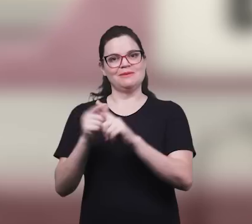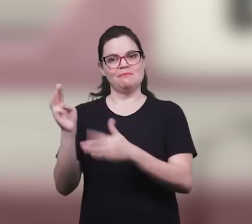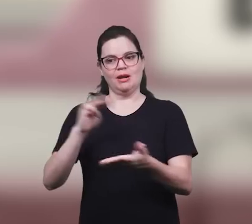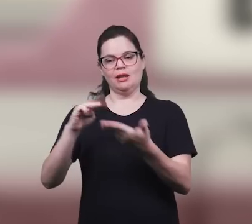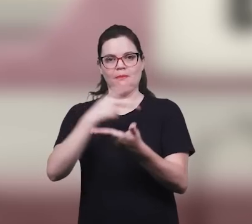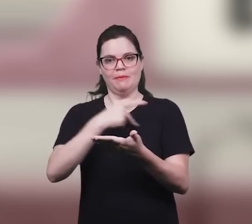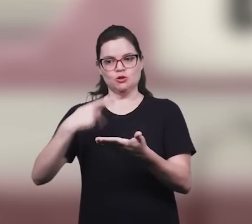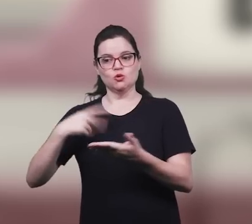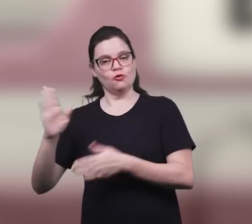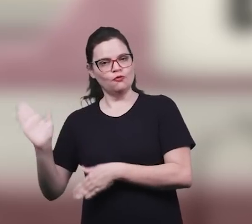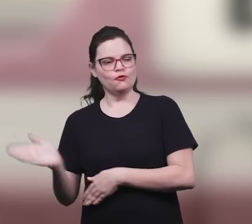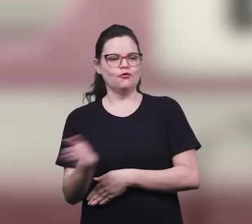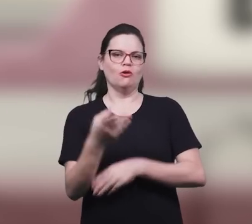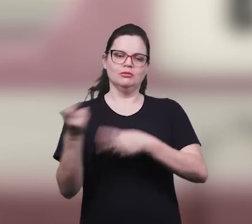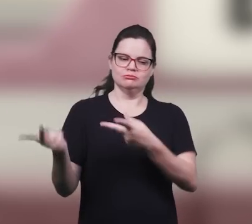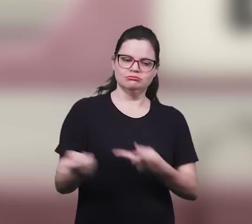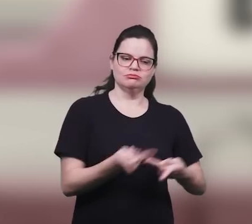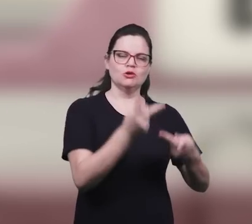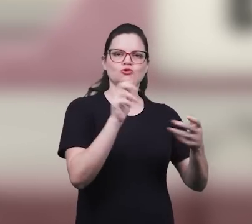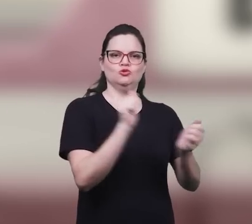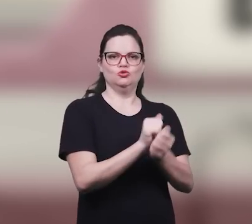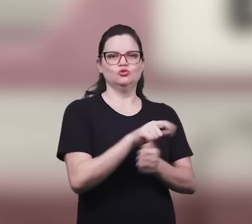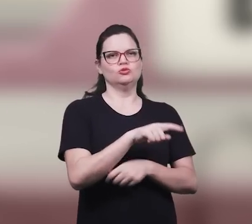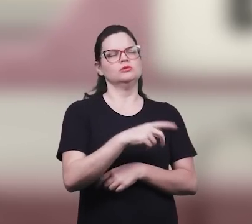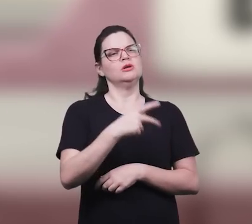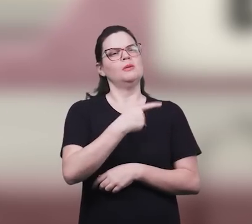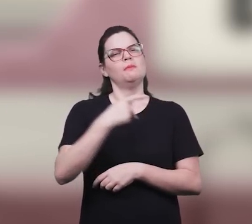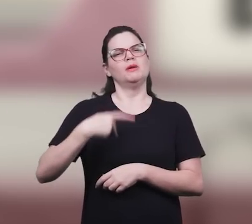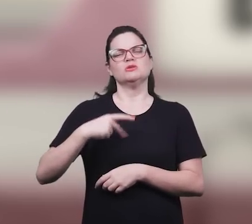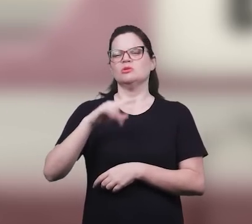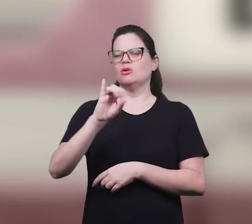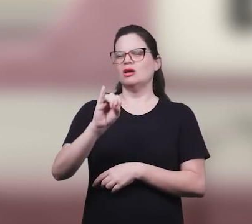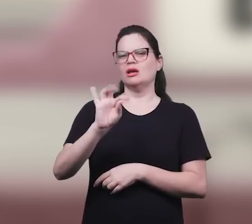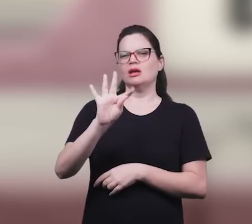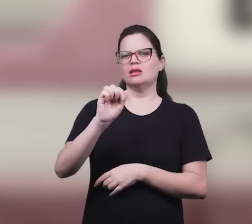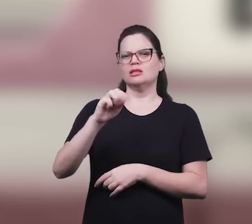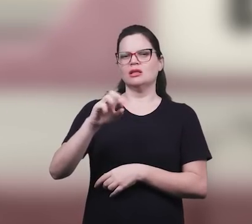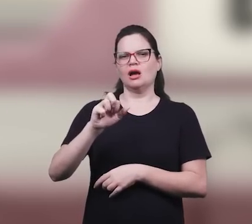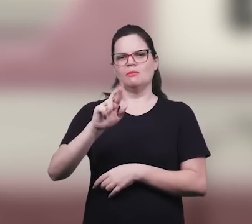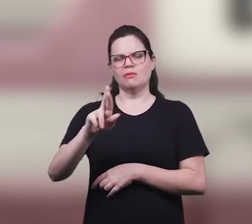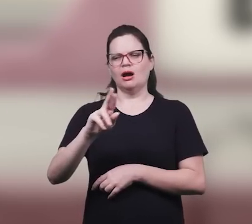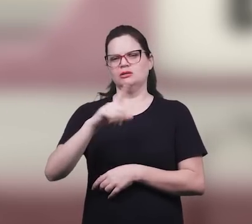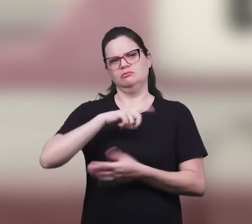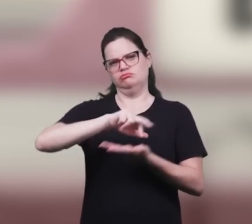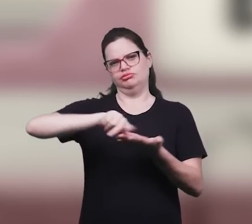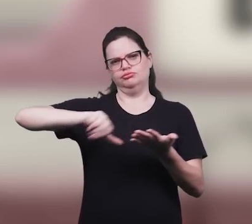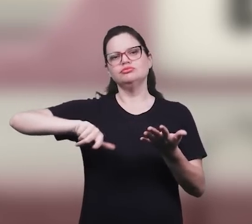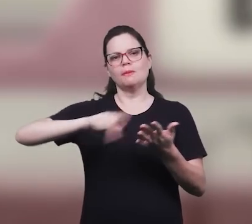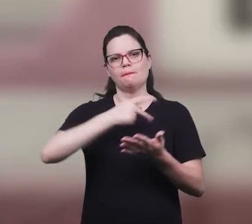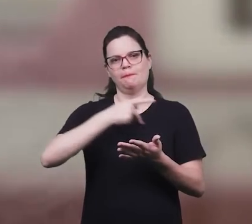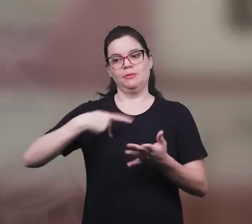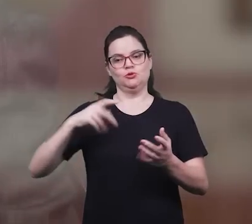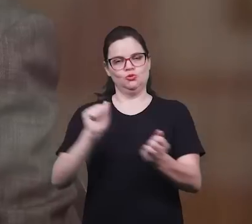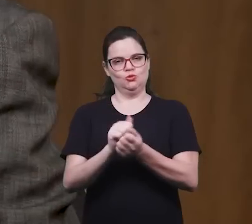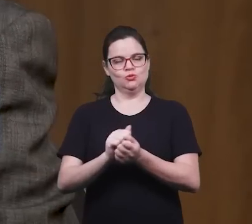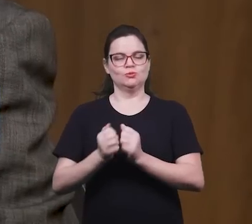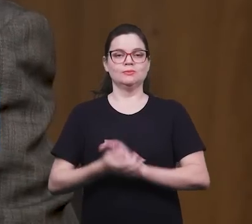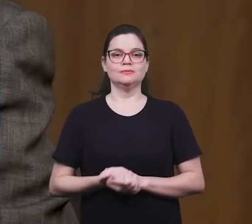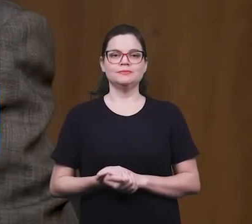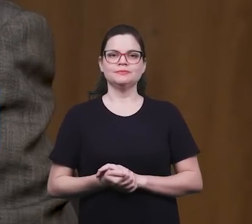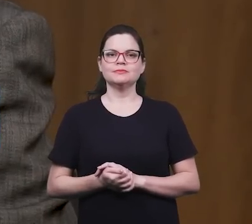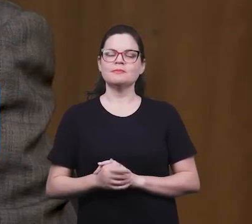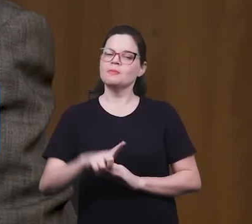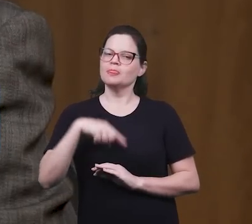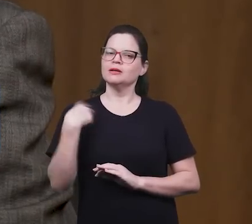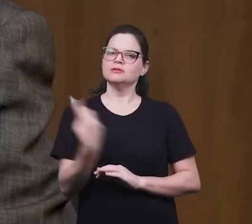que estavam lá na época, participaram conosco, o pastor Itamar Coelho, outros pastores que estavam conosco na época. E isso nos